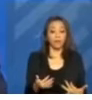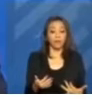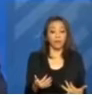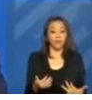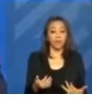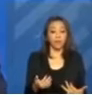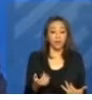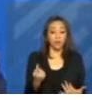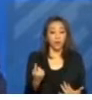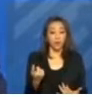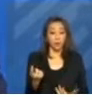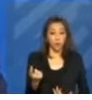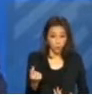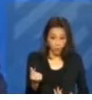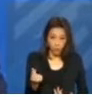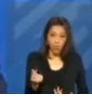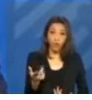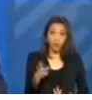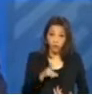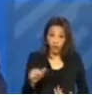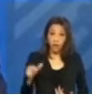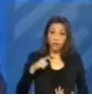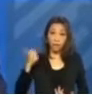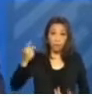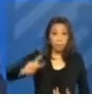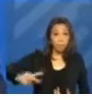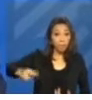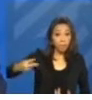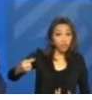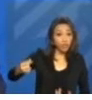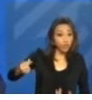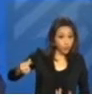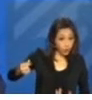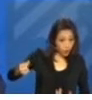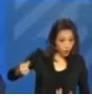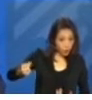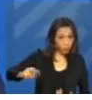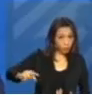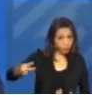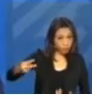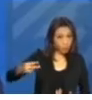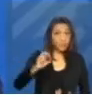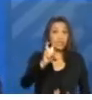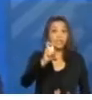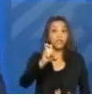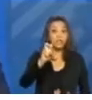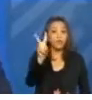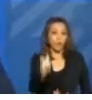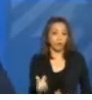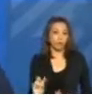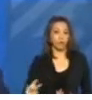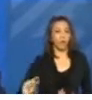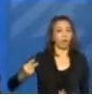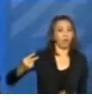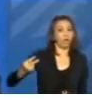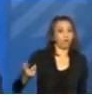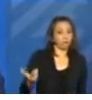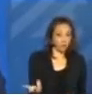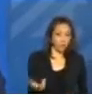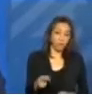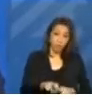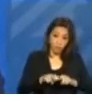dinheiro, porque a gente vai ter uma demanda de dinheiro no Bolsa Família que vai aumentar 5 vezes. Por isso, o